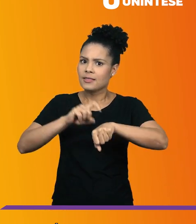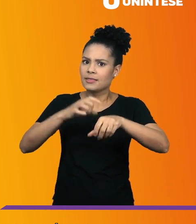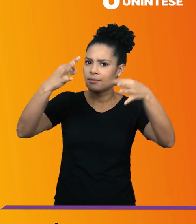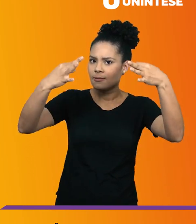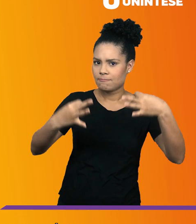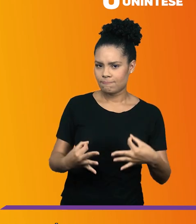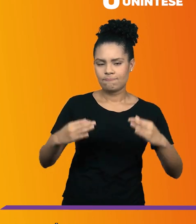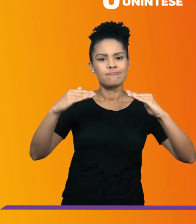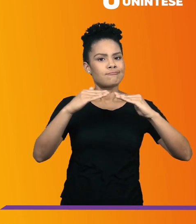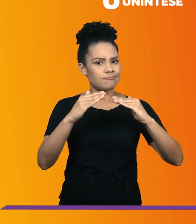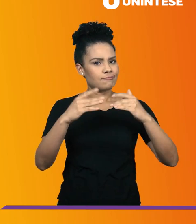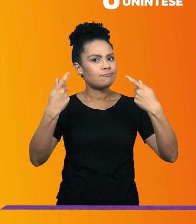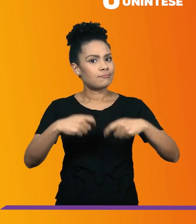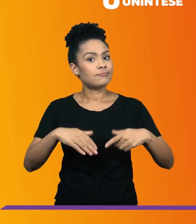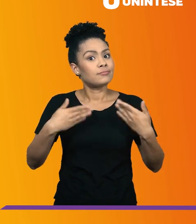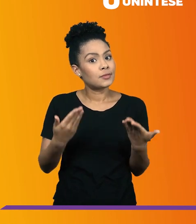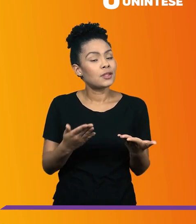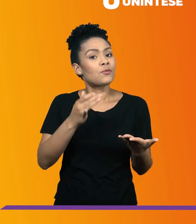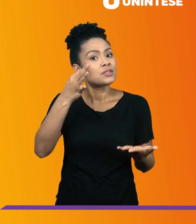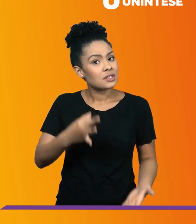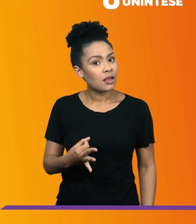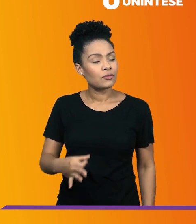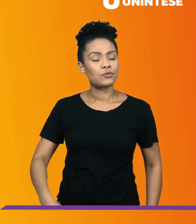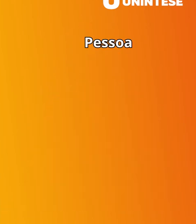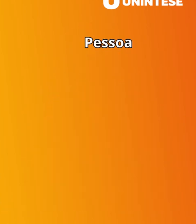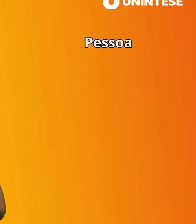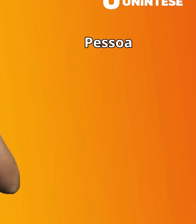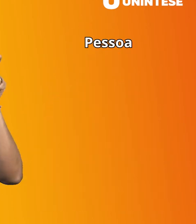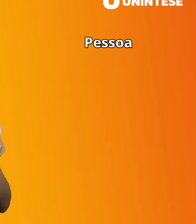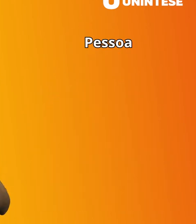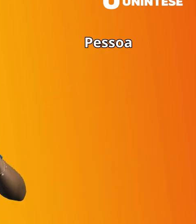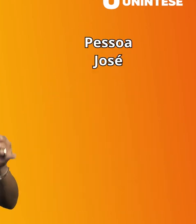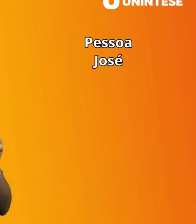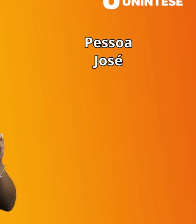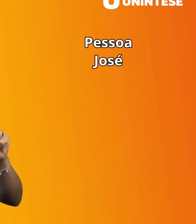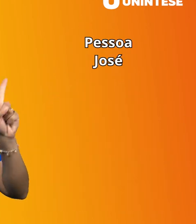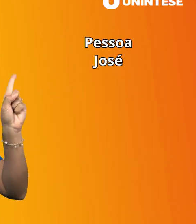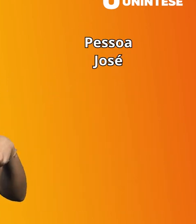dos acontecimentos. Então, o correto seria...